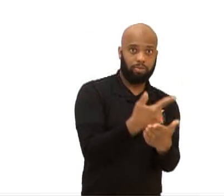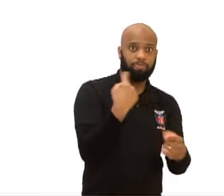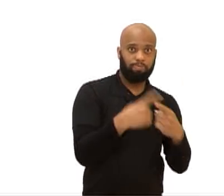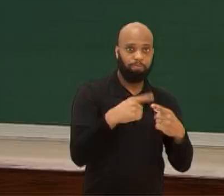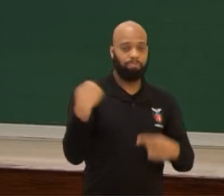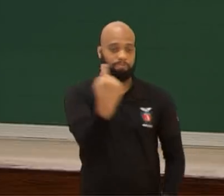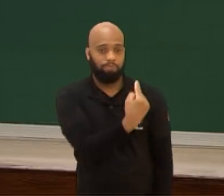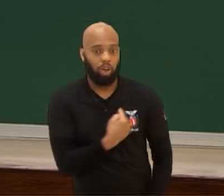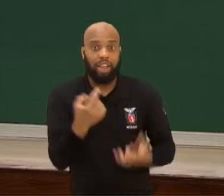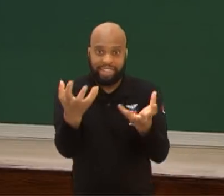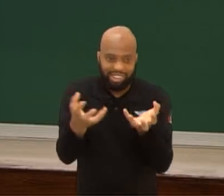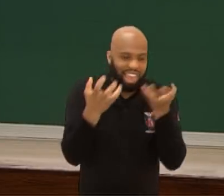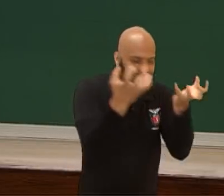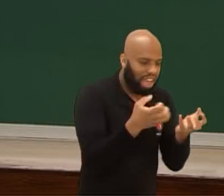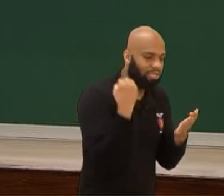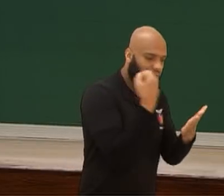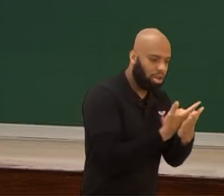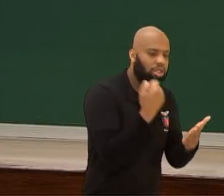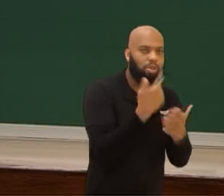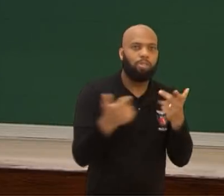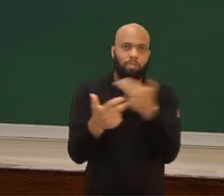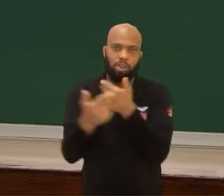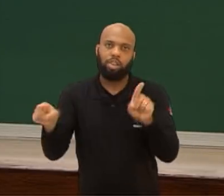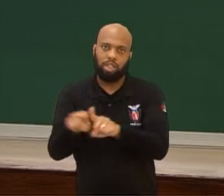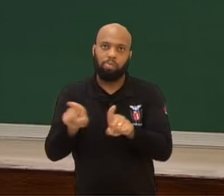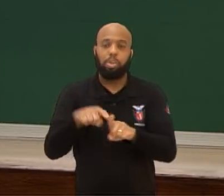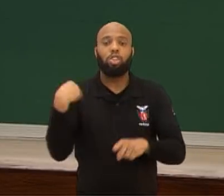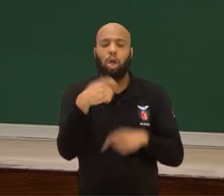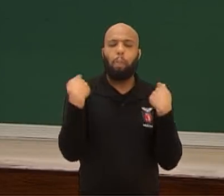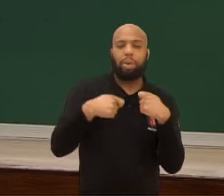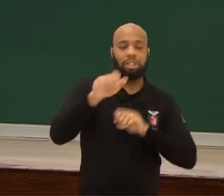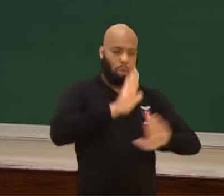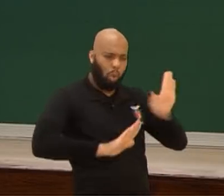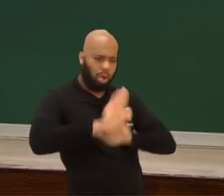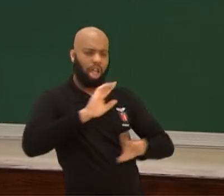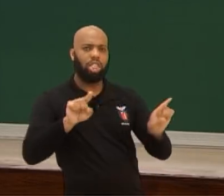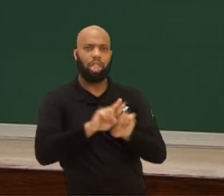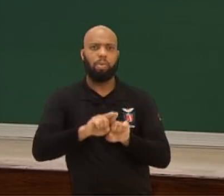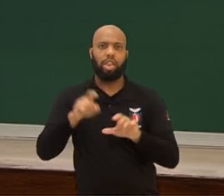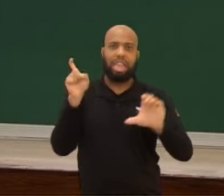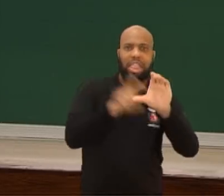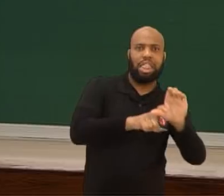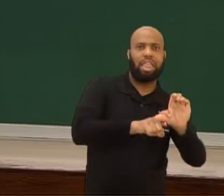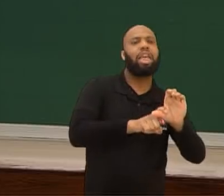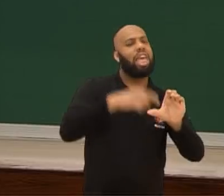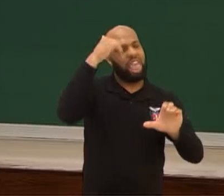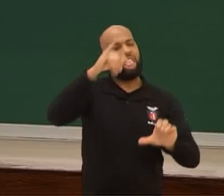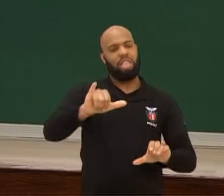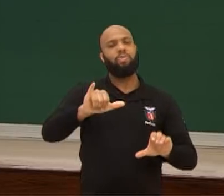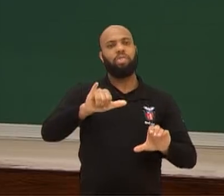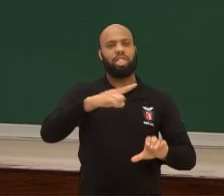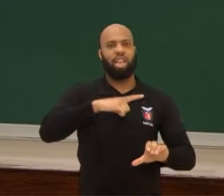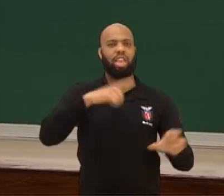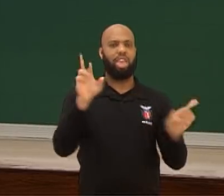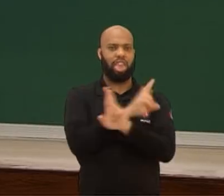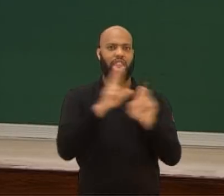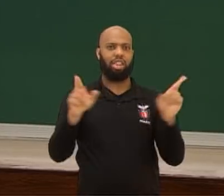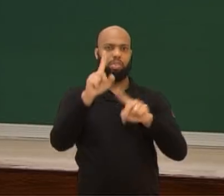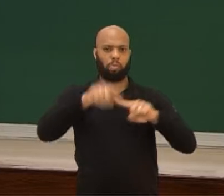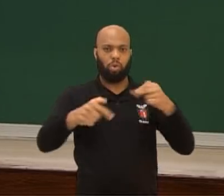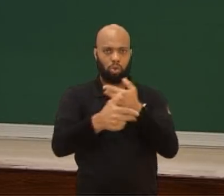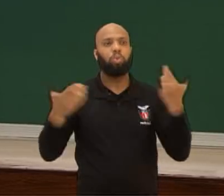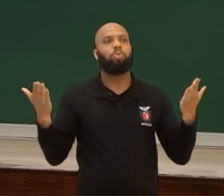a gente a querer consumir outros produtos, e a gente precisa ter cuidado para não ficar refém dessa forma de relação com os produtos